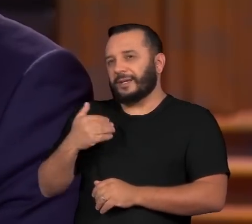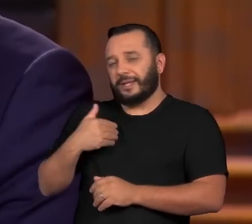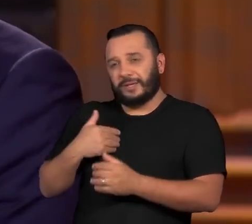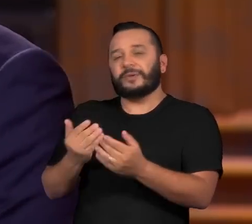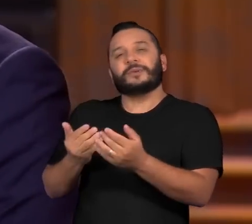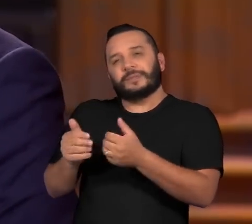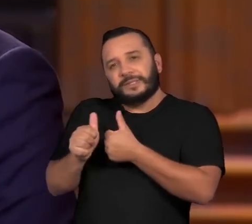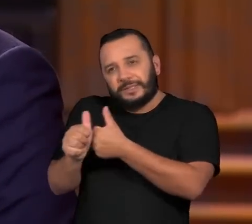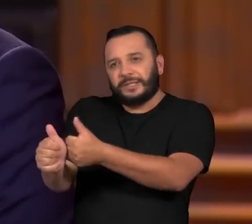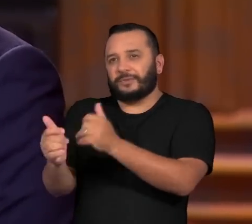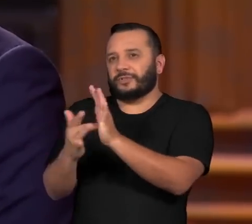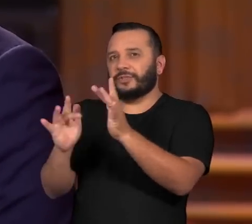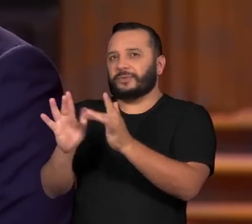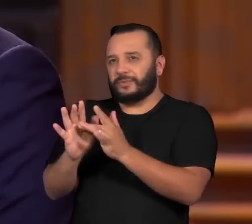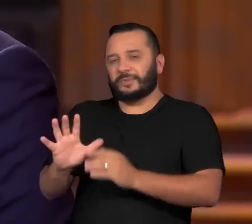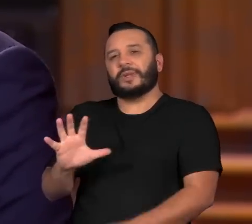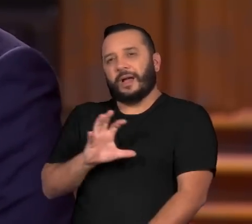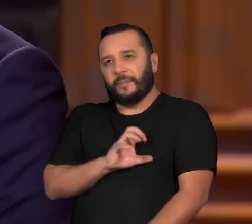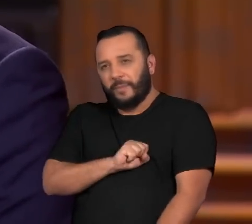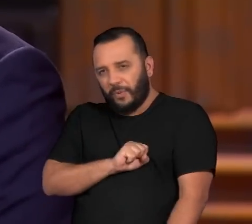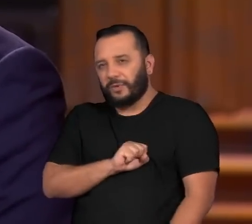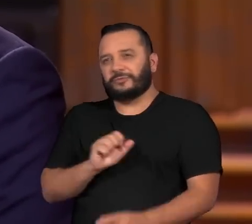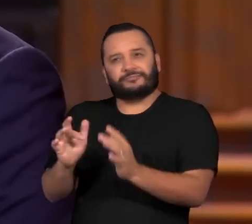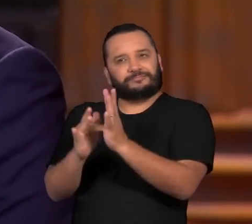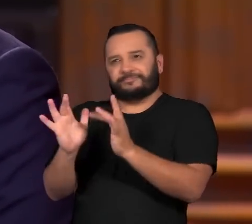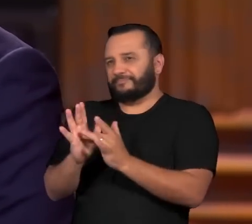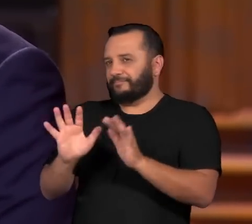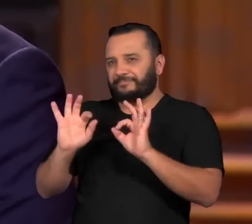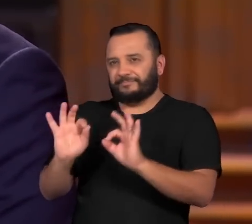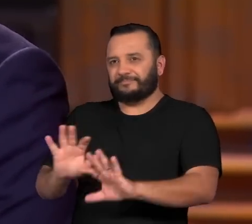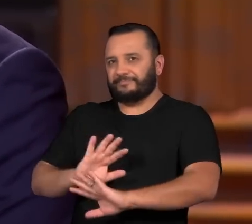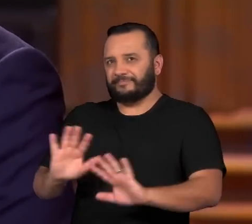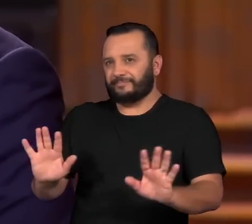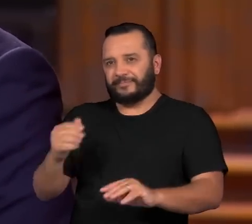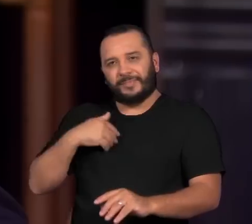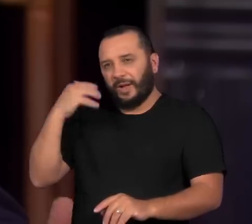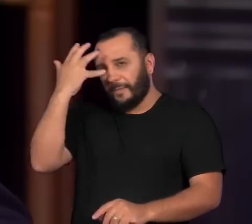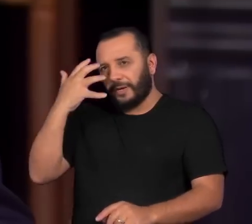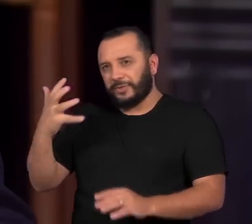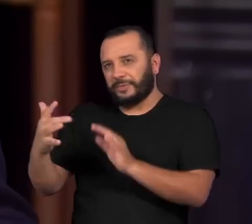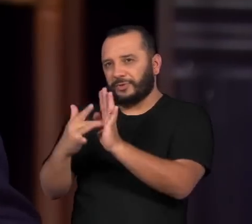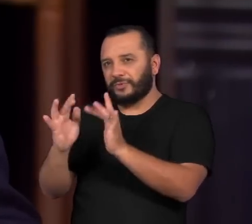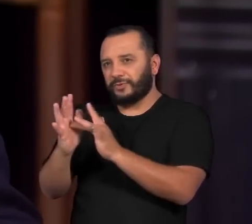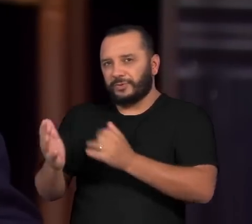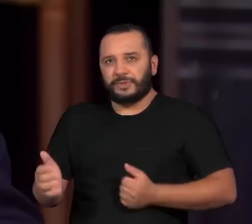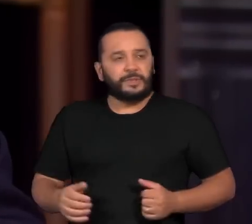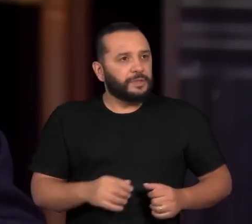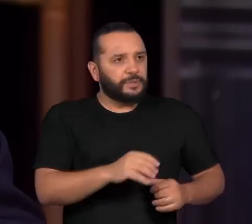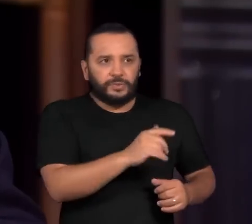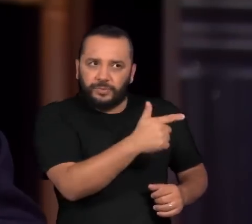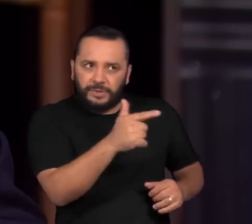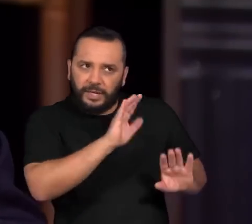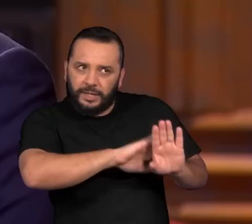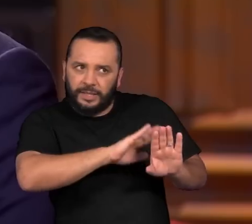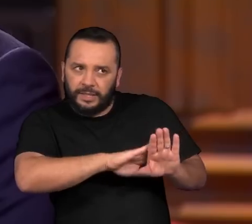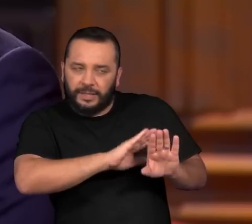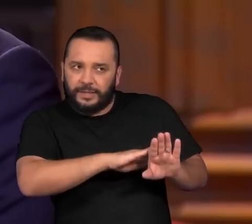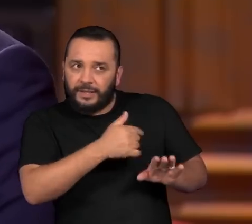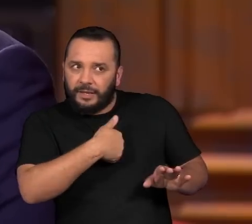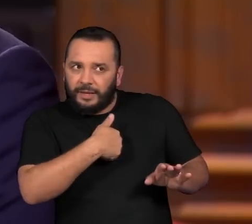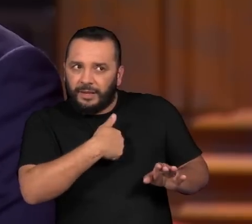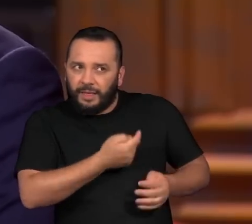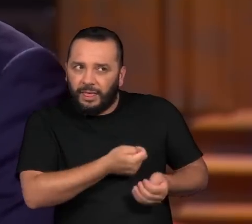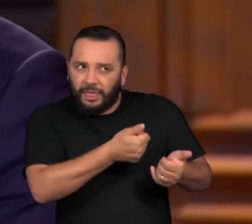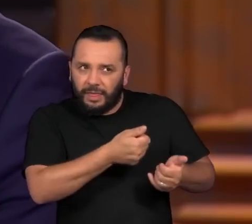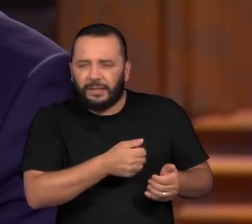profundo amor a essa pessoa chamada Jesus Cristo. Sou apaixonado por ele. Sem nenhum benefício nessa profissão? Sem busca de